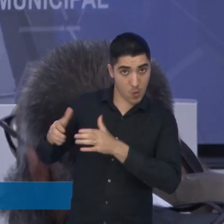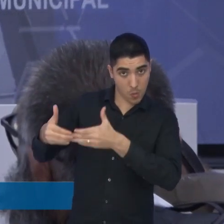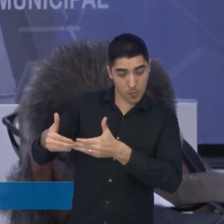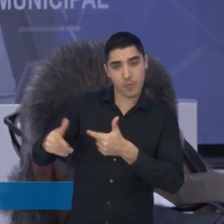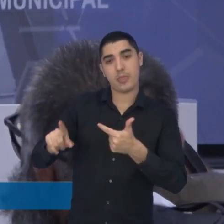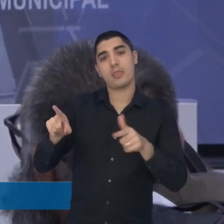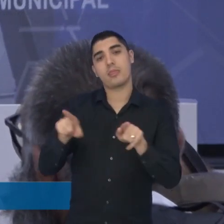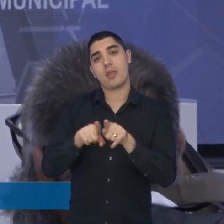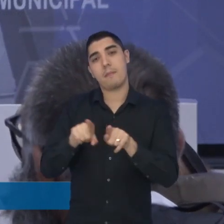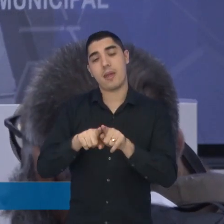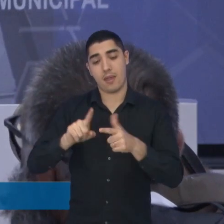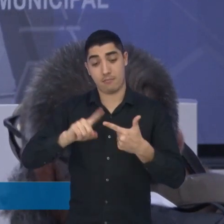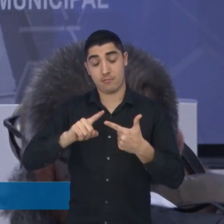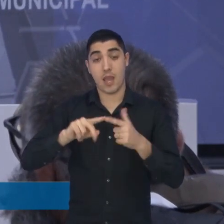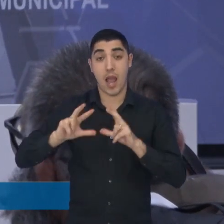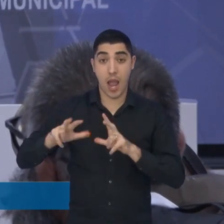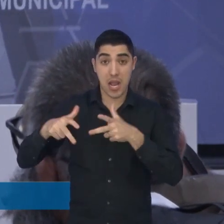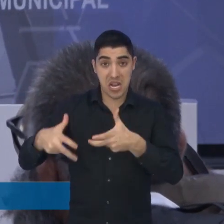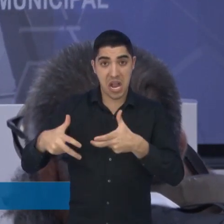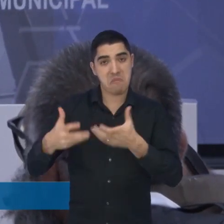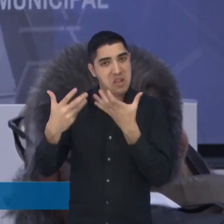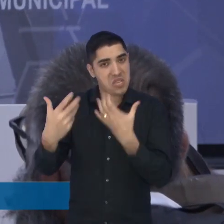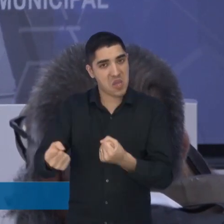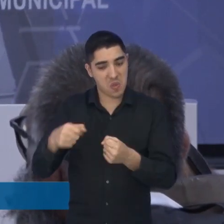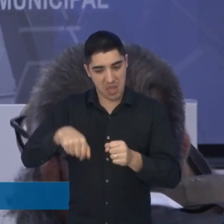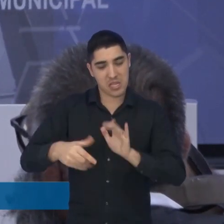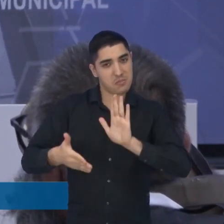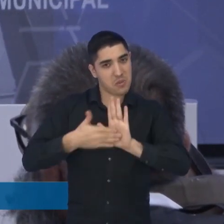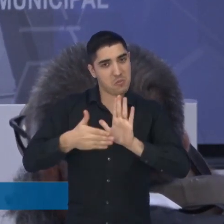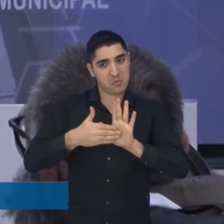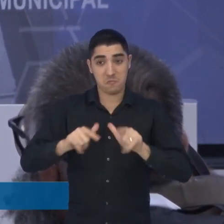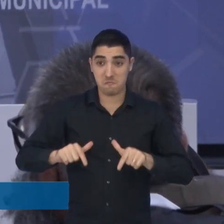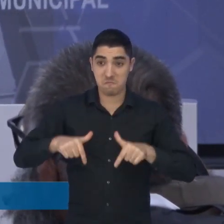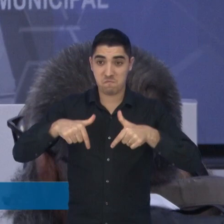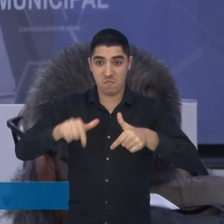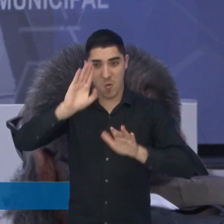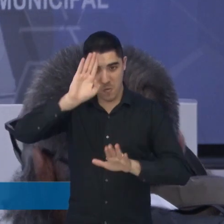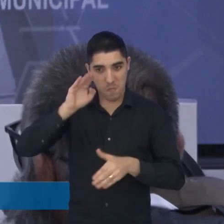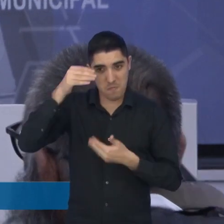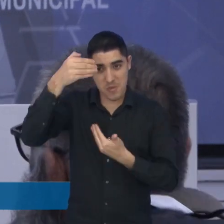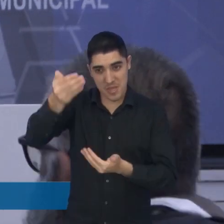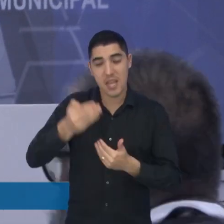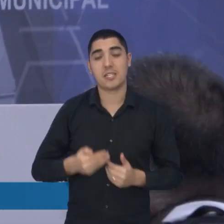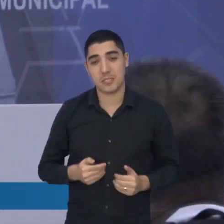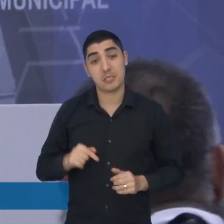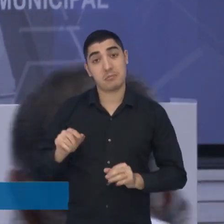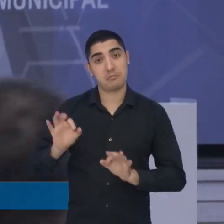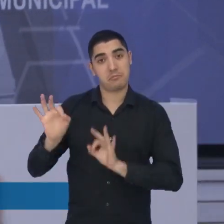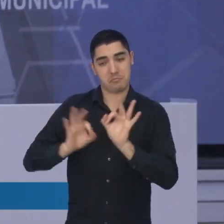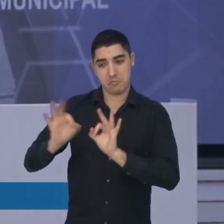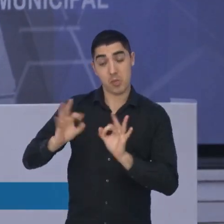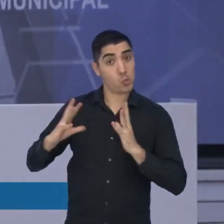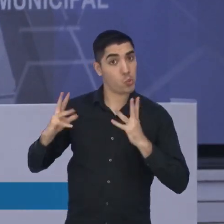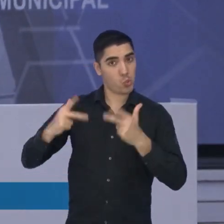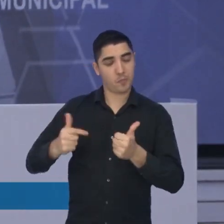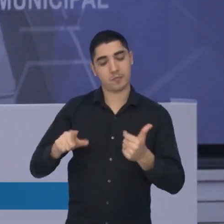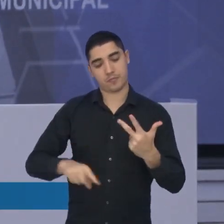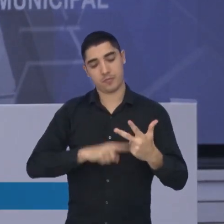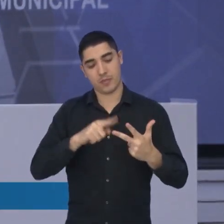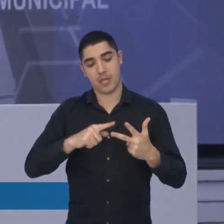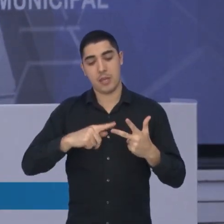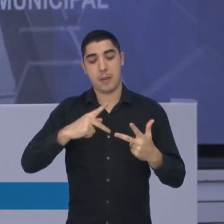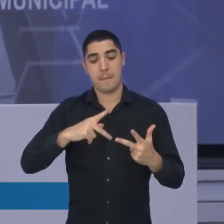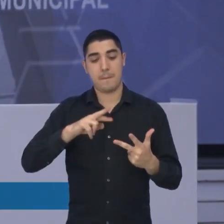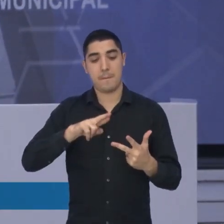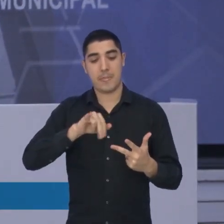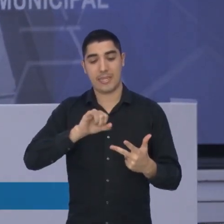Câmara Municipal, com a propositura da homenagem e todos os preparativos para a realização dessa sessão. A Priscila Vidal, que